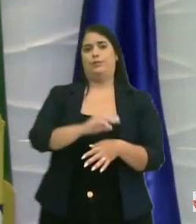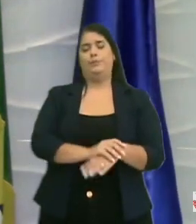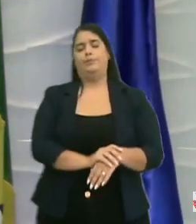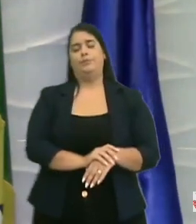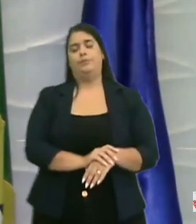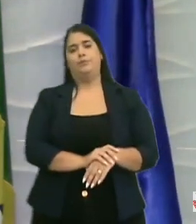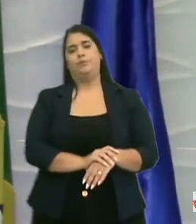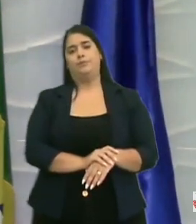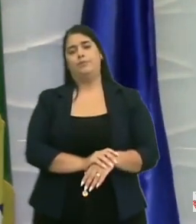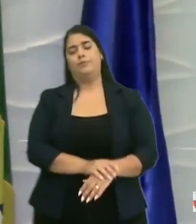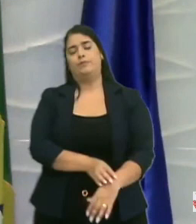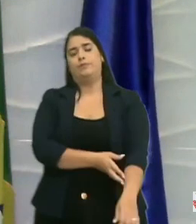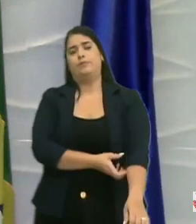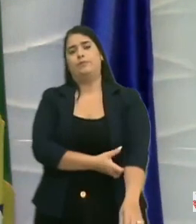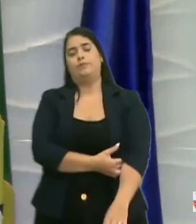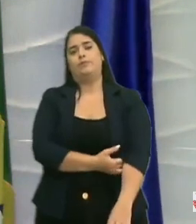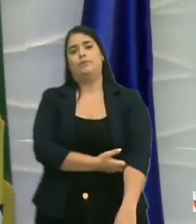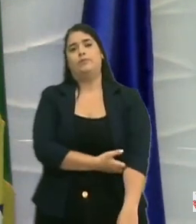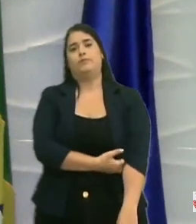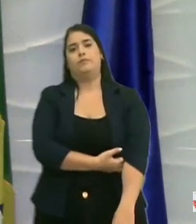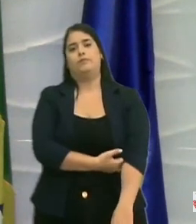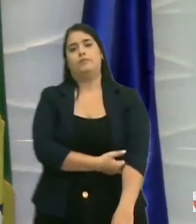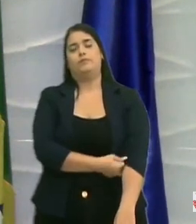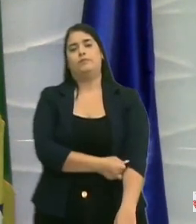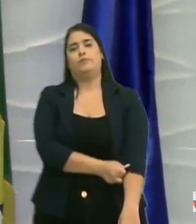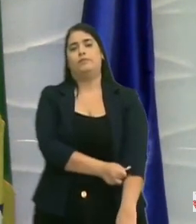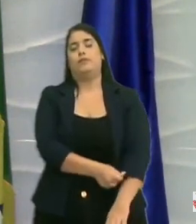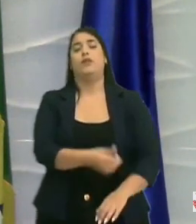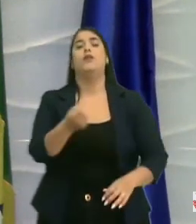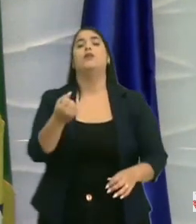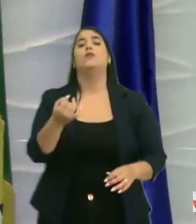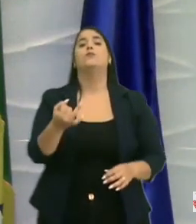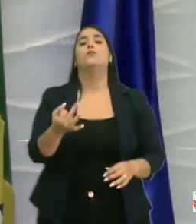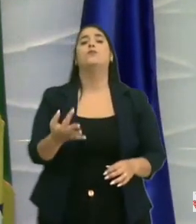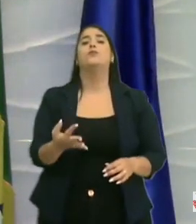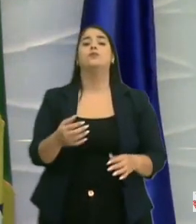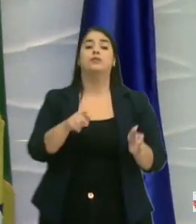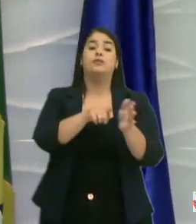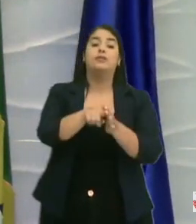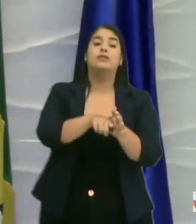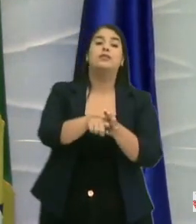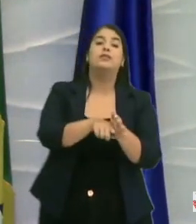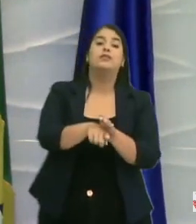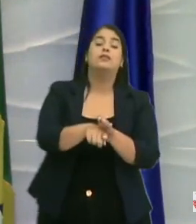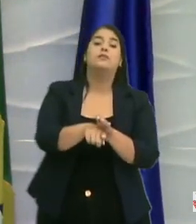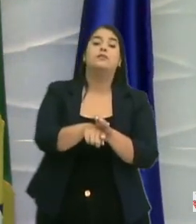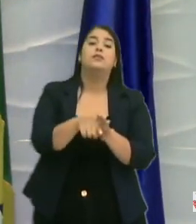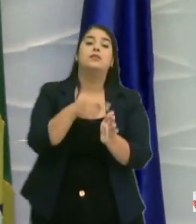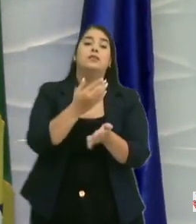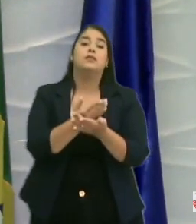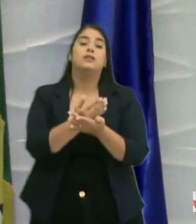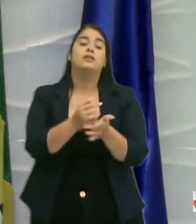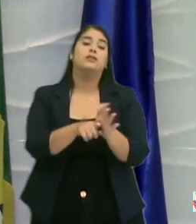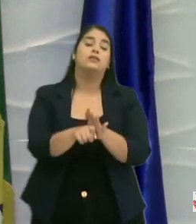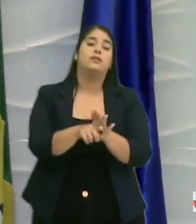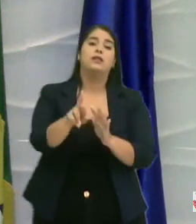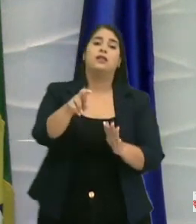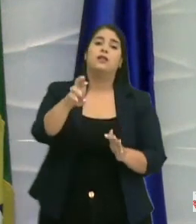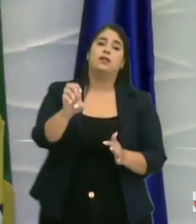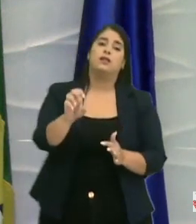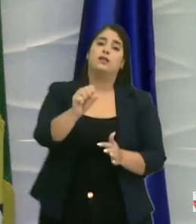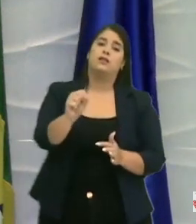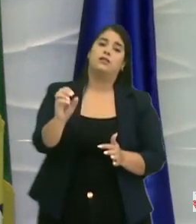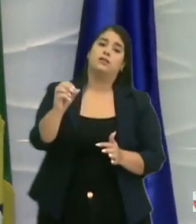Aí não tem o que dizer, né? Que a cota de ressonância é pequena, todos nós sabemos.